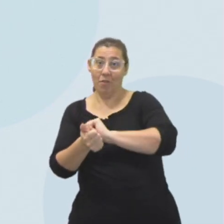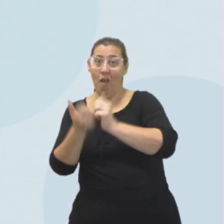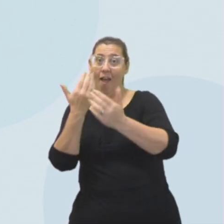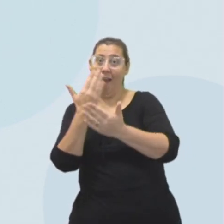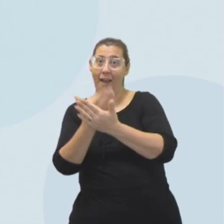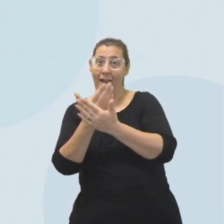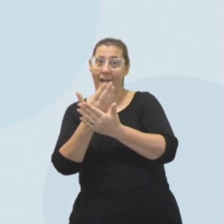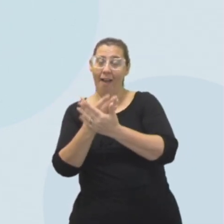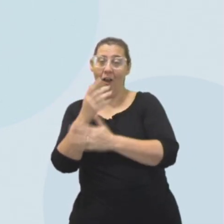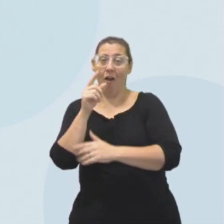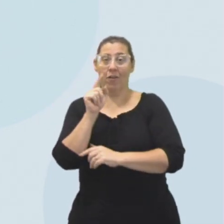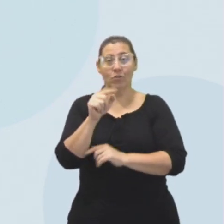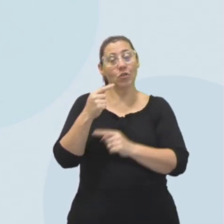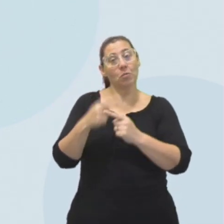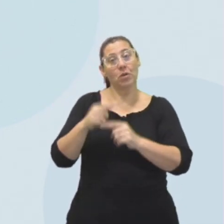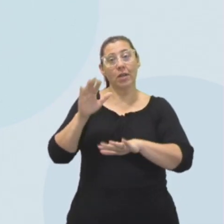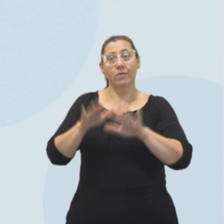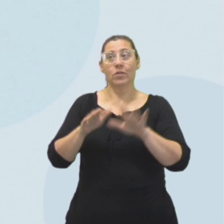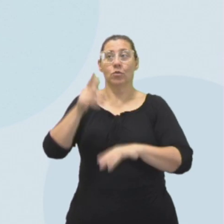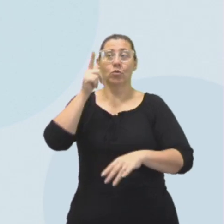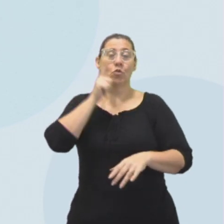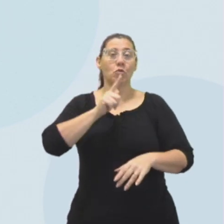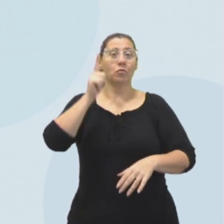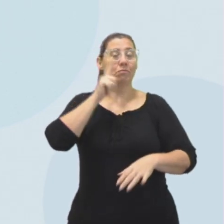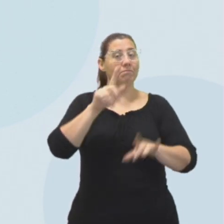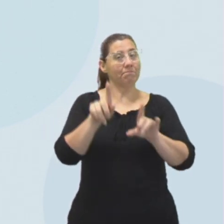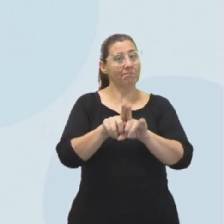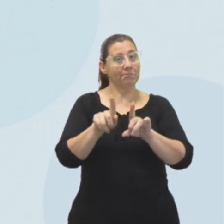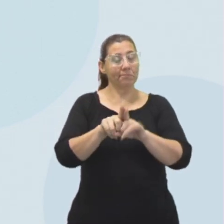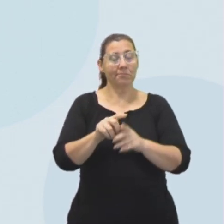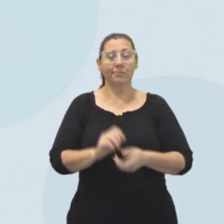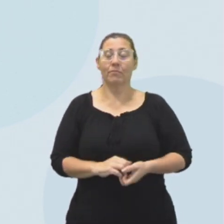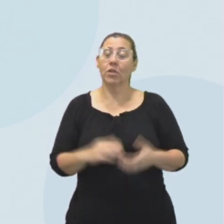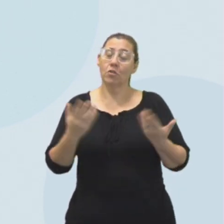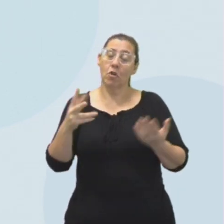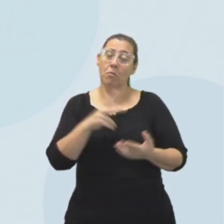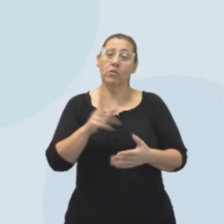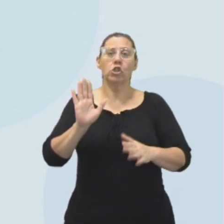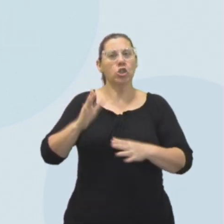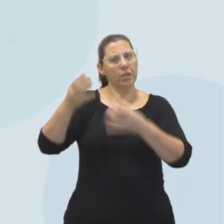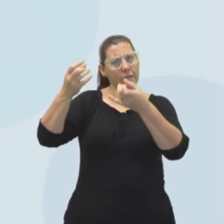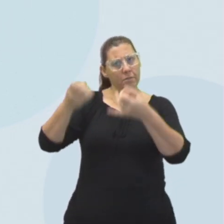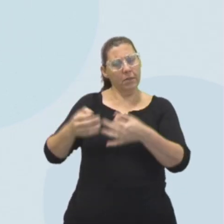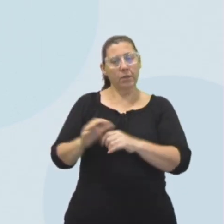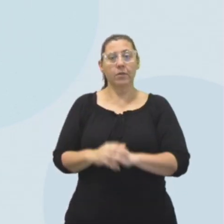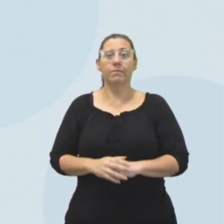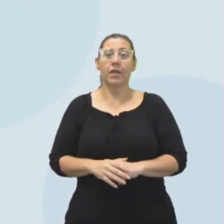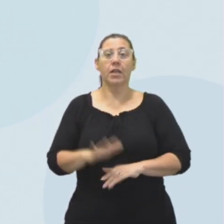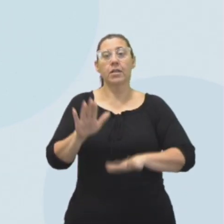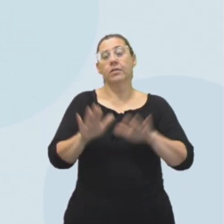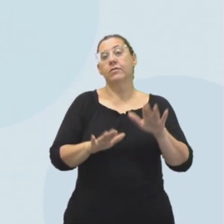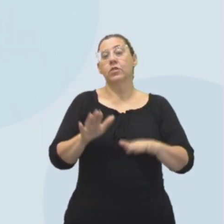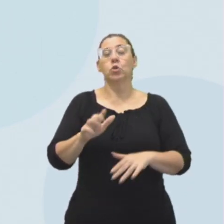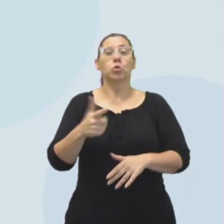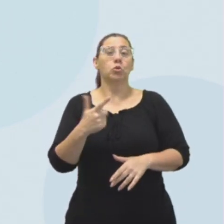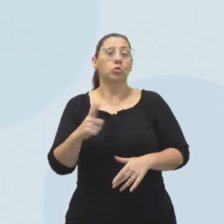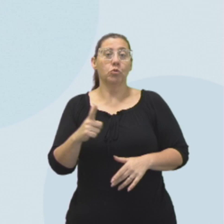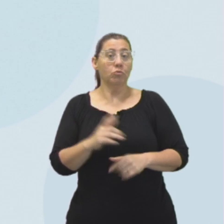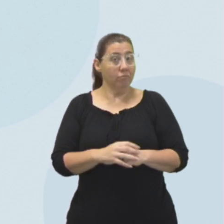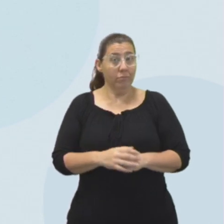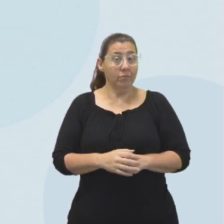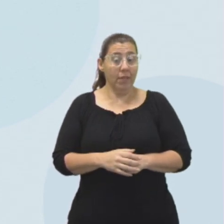vezes ele não consegue também. Como o professor Ademir já falou, o vídeo, muitas vezes, ele não tem